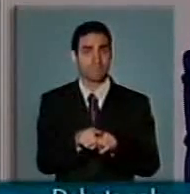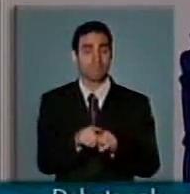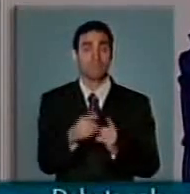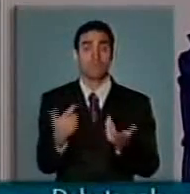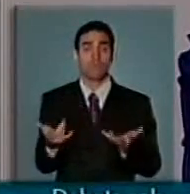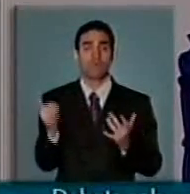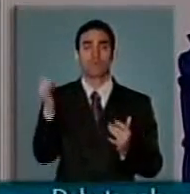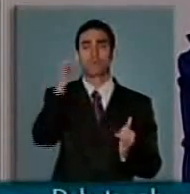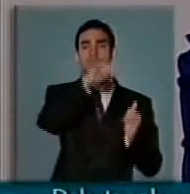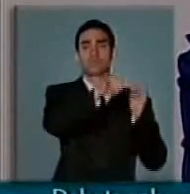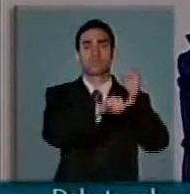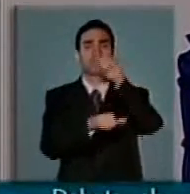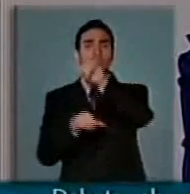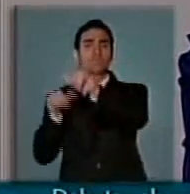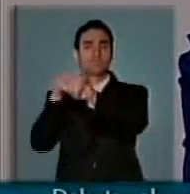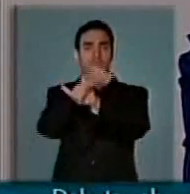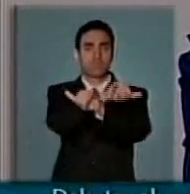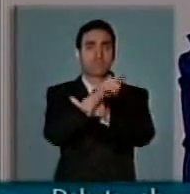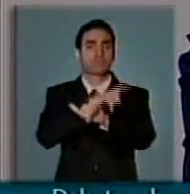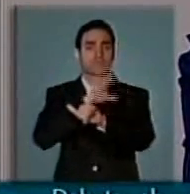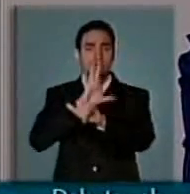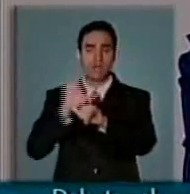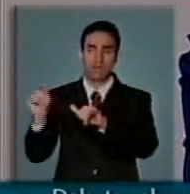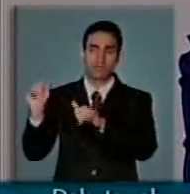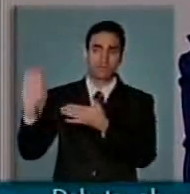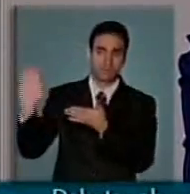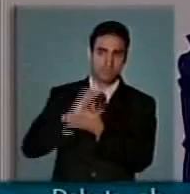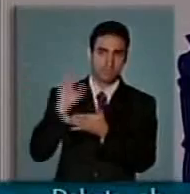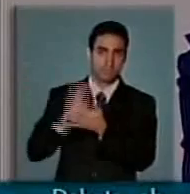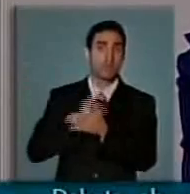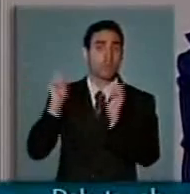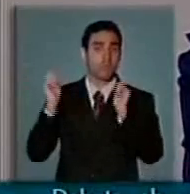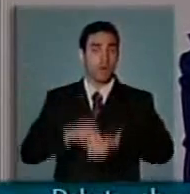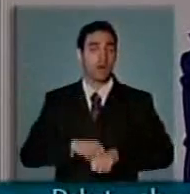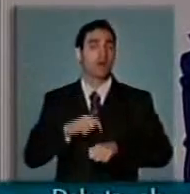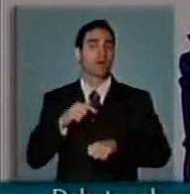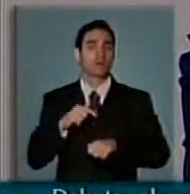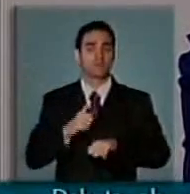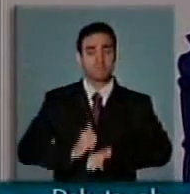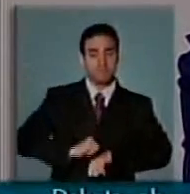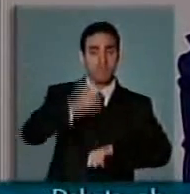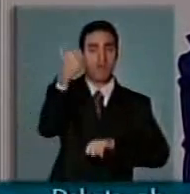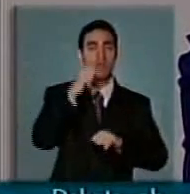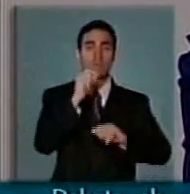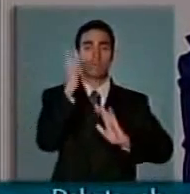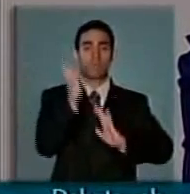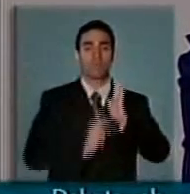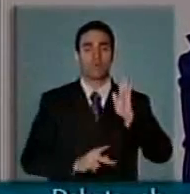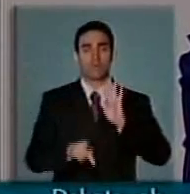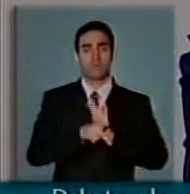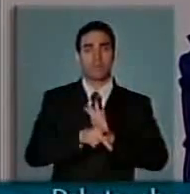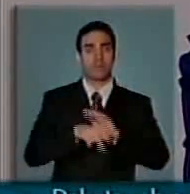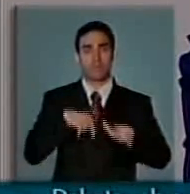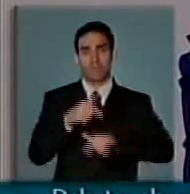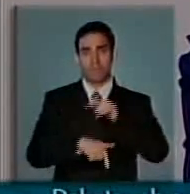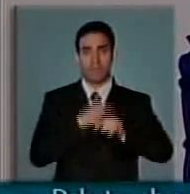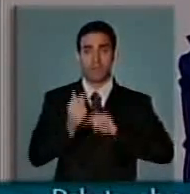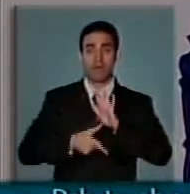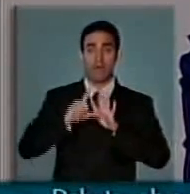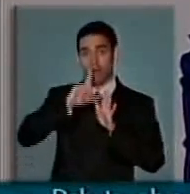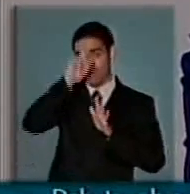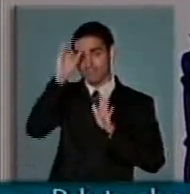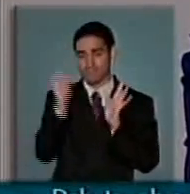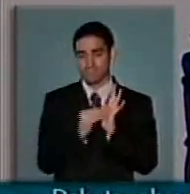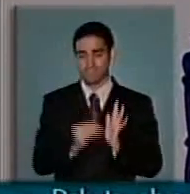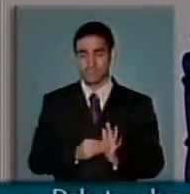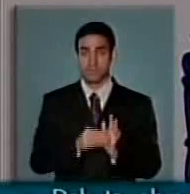disse, nós estamos recebendo um orçamento que está permitindo cumprir o programa de trabalho. Então, se isso tiver